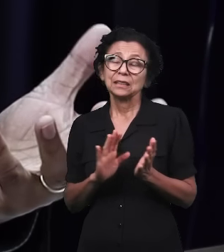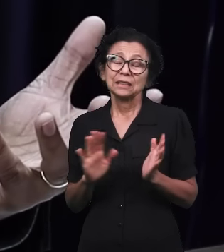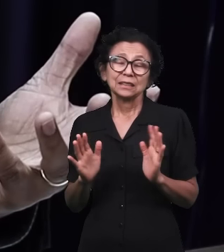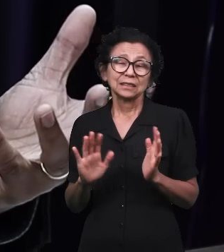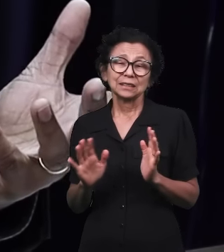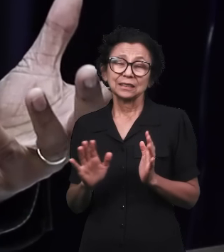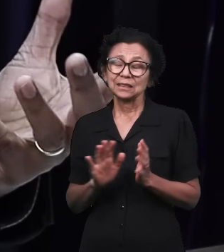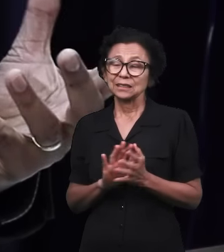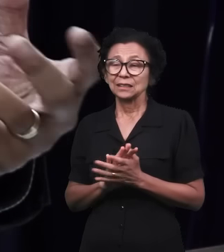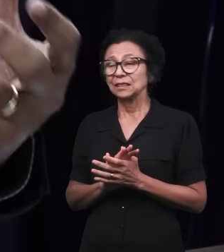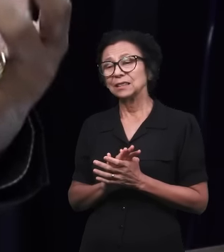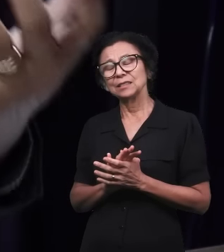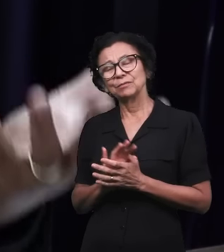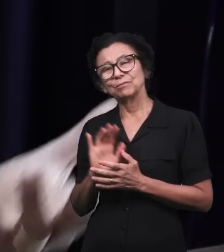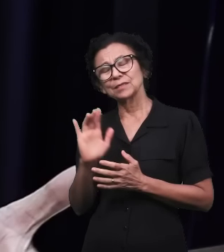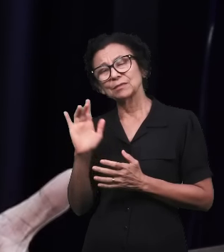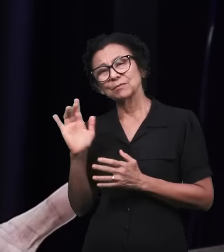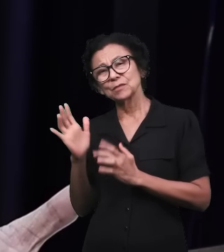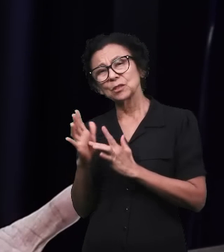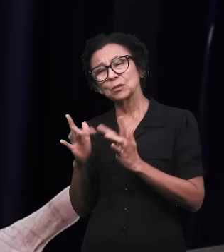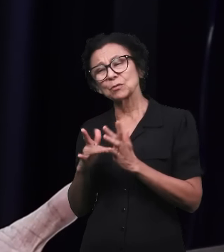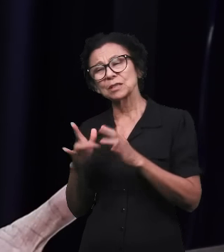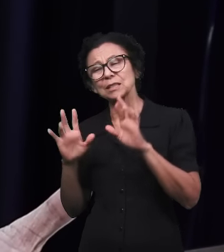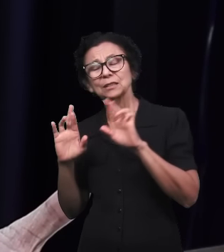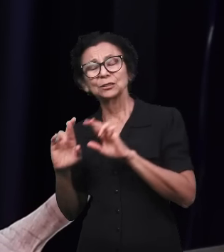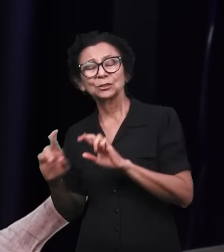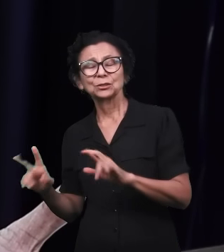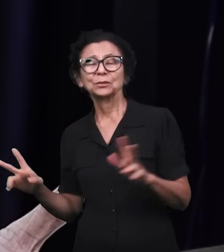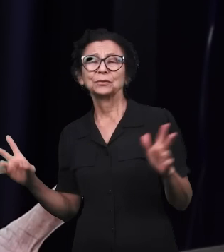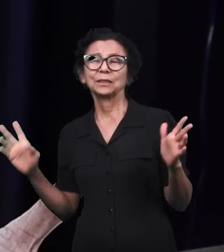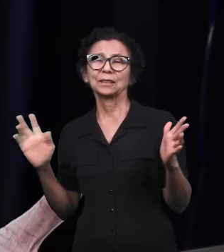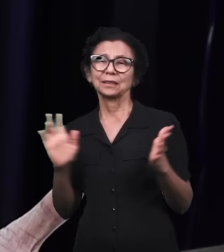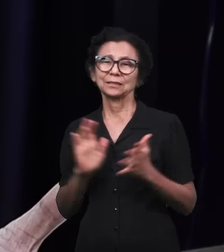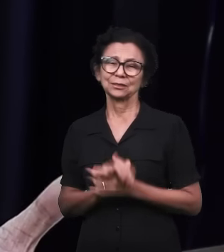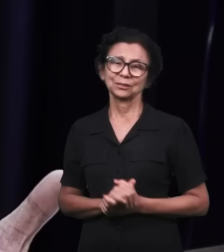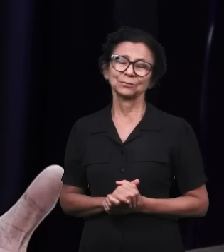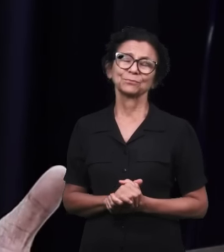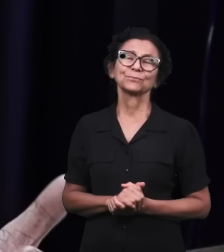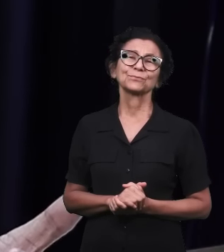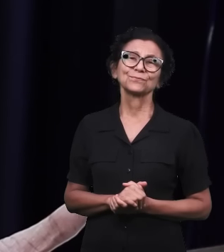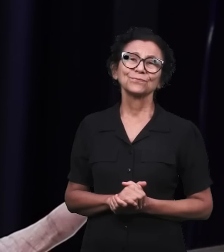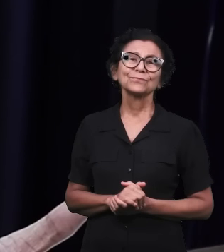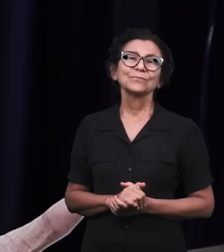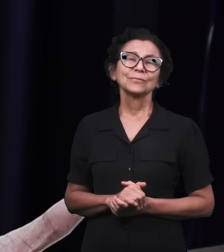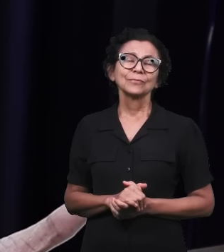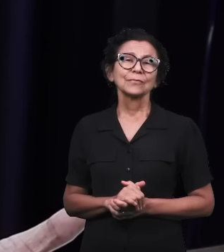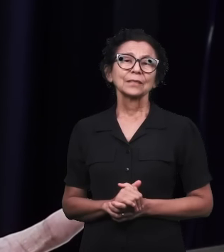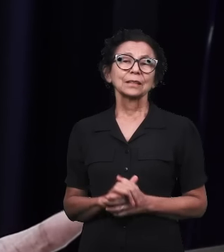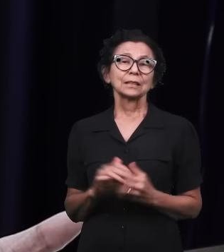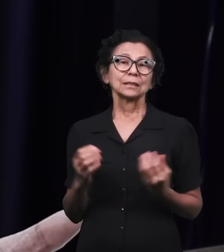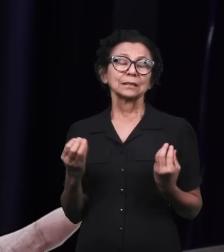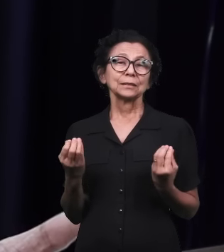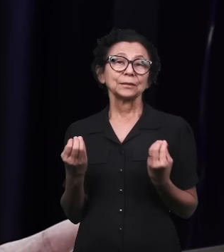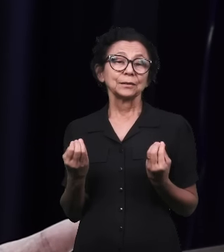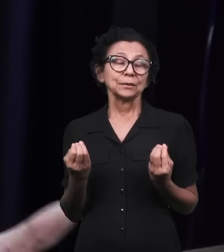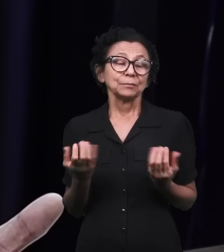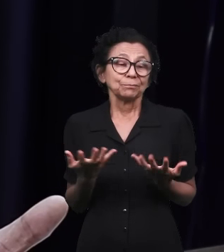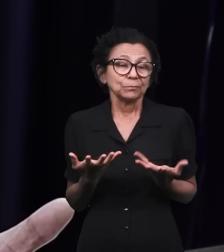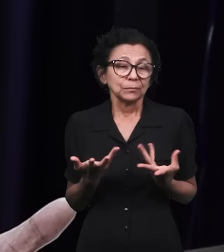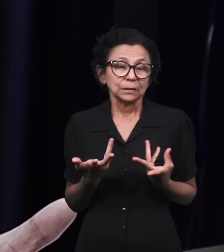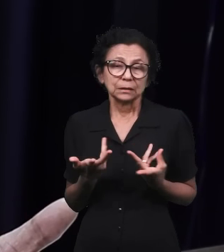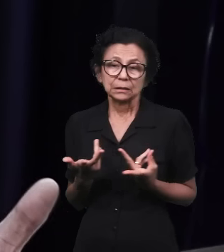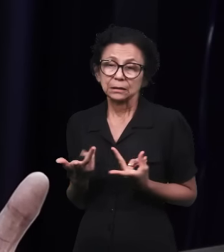olhos dos homens. O olhar de Jesus é diferente. E isso traz para nós um conforto e